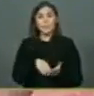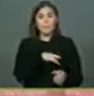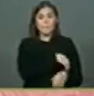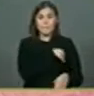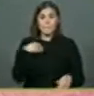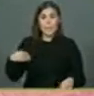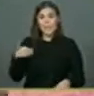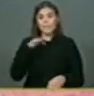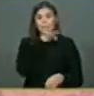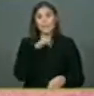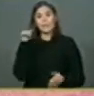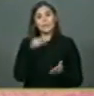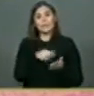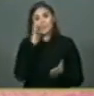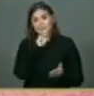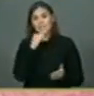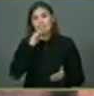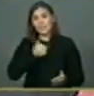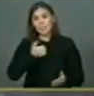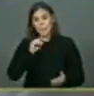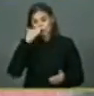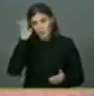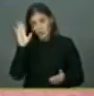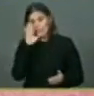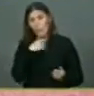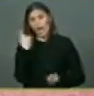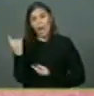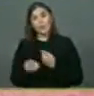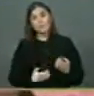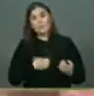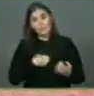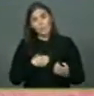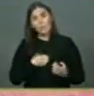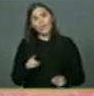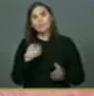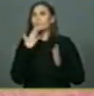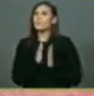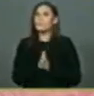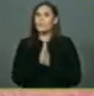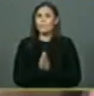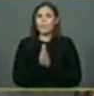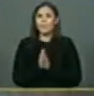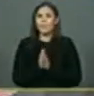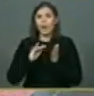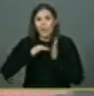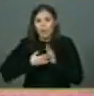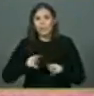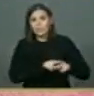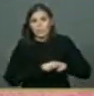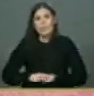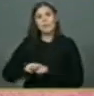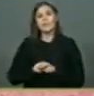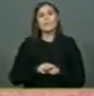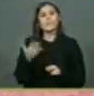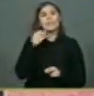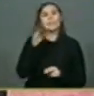saúde, do seu médico assistente, se tiverem mais de 50 anos e se tiverem alguns destes sintomas, que façam o rastreio e que despistem